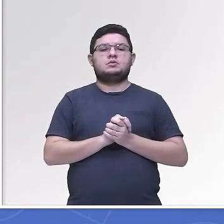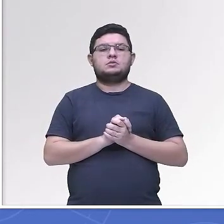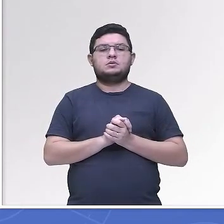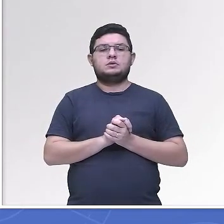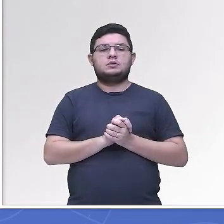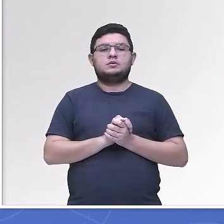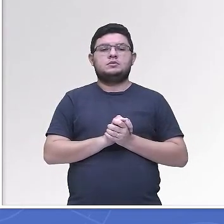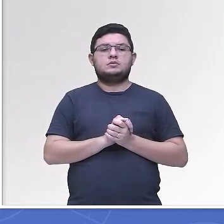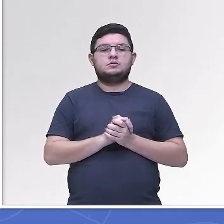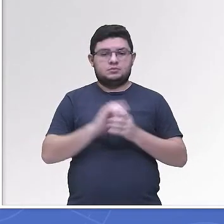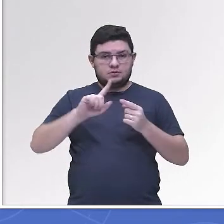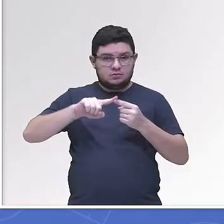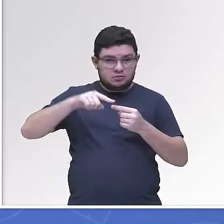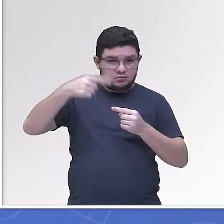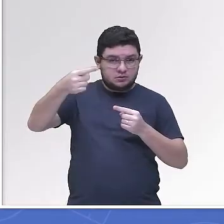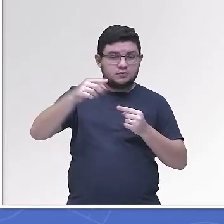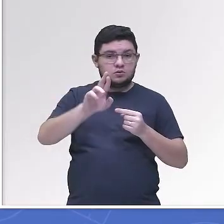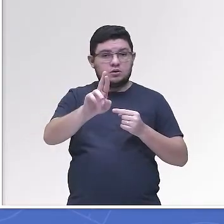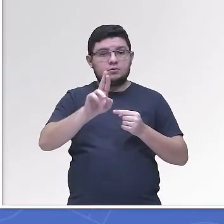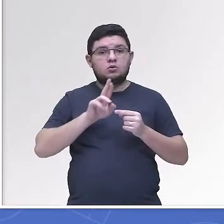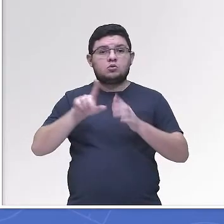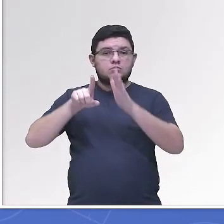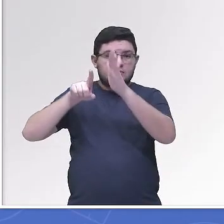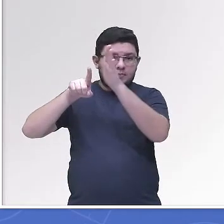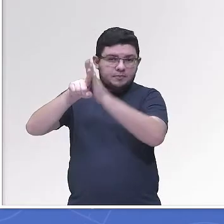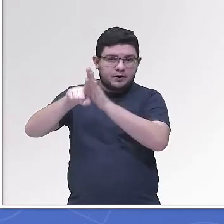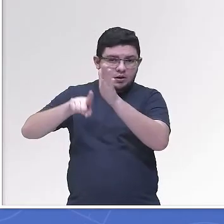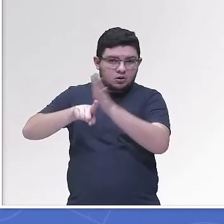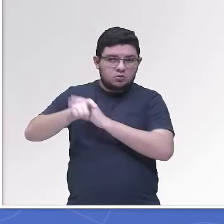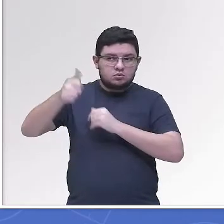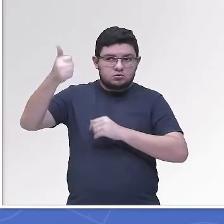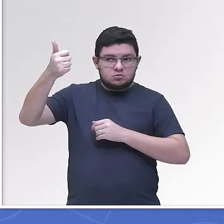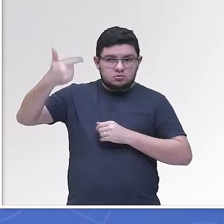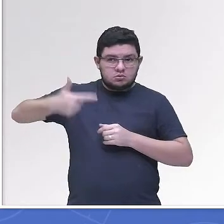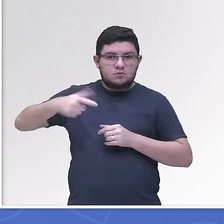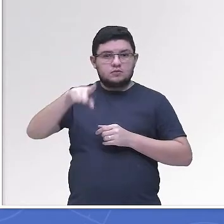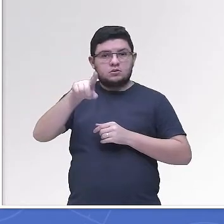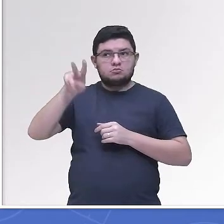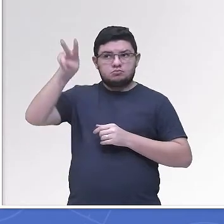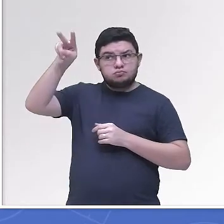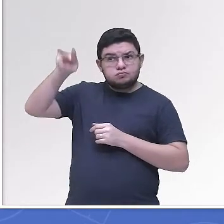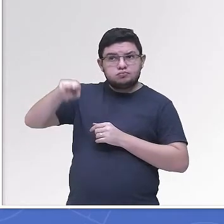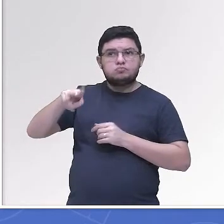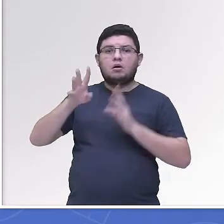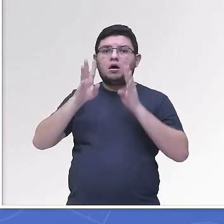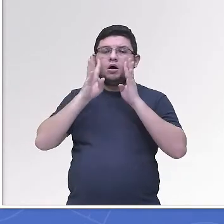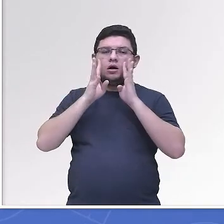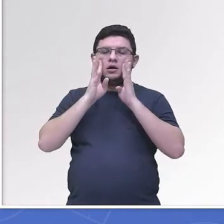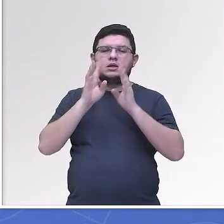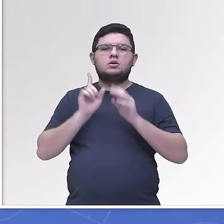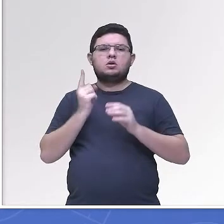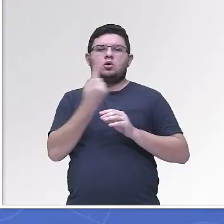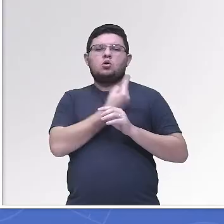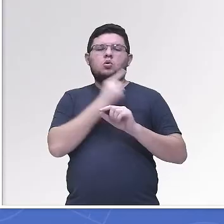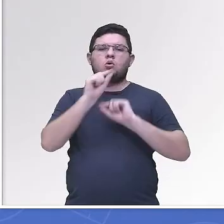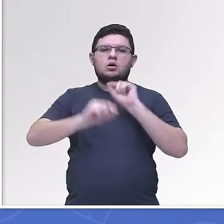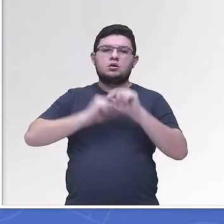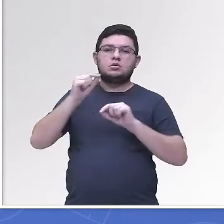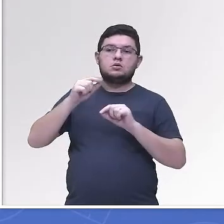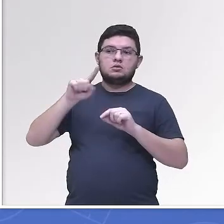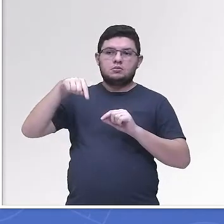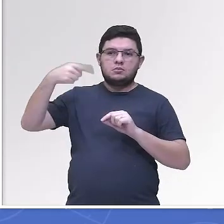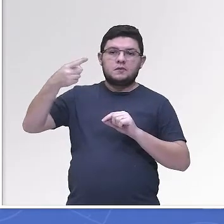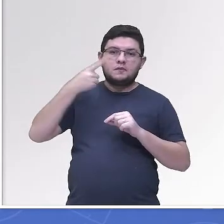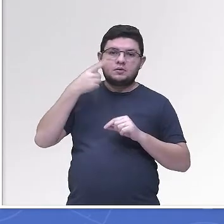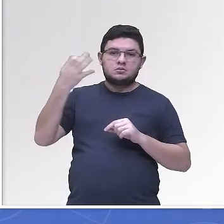para mim daqui a pouquinho 2 questões. Leiam com atenção que nós vamos fazer aí a dinâmica